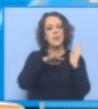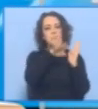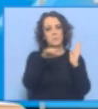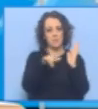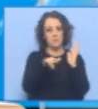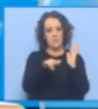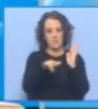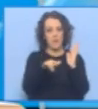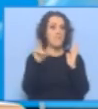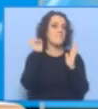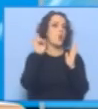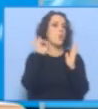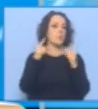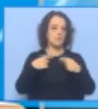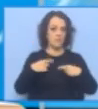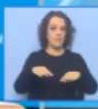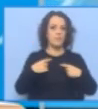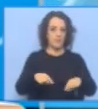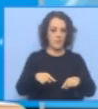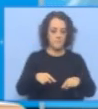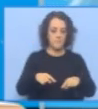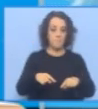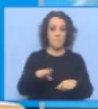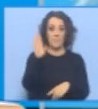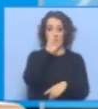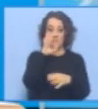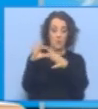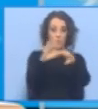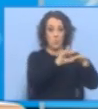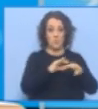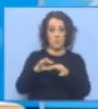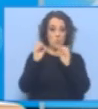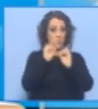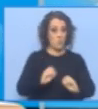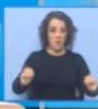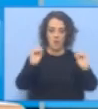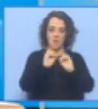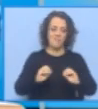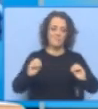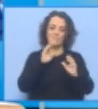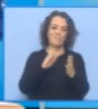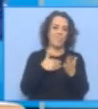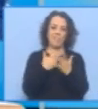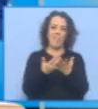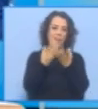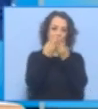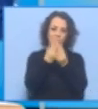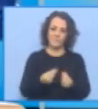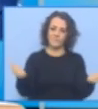como valor. Pois, se não houver esta coesão, rapidamente se desvanece aquilo que é um